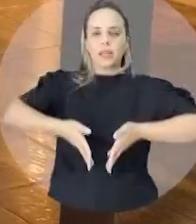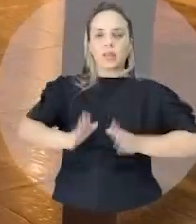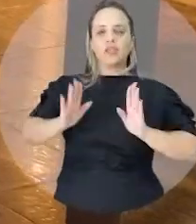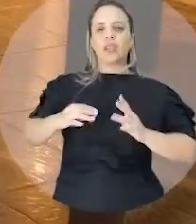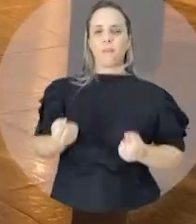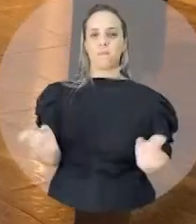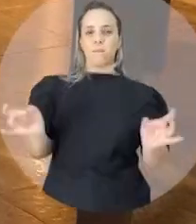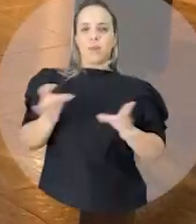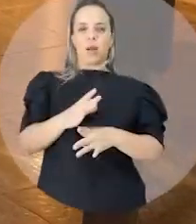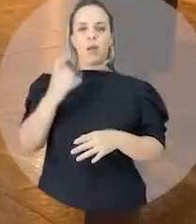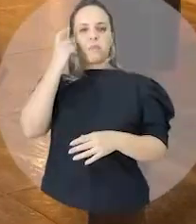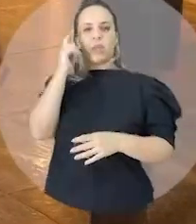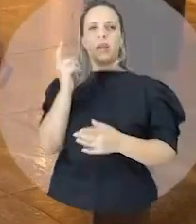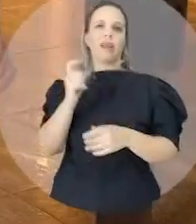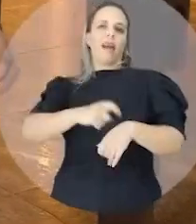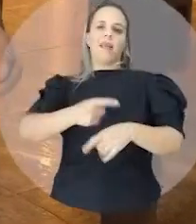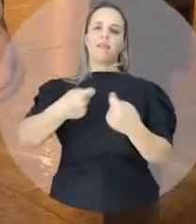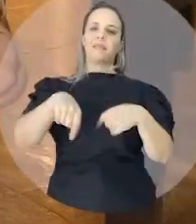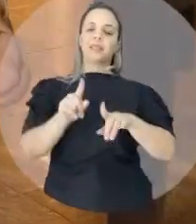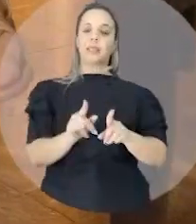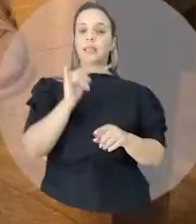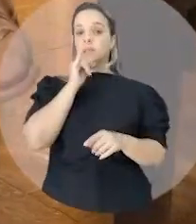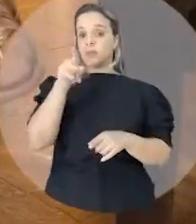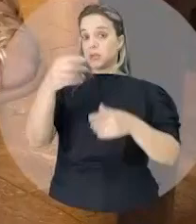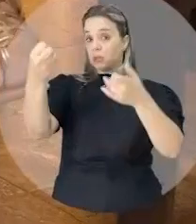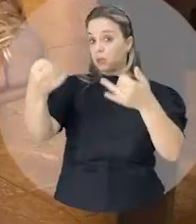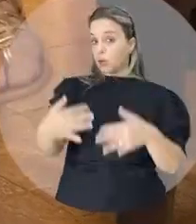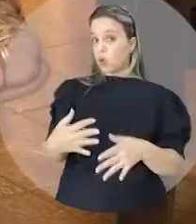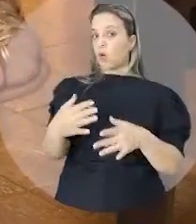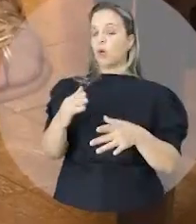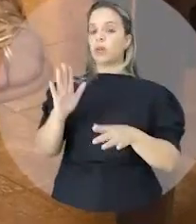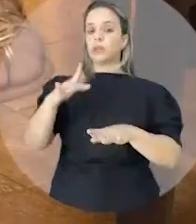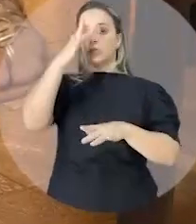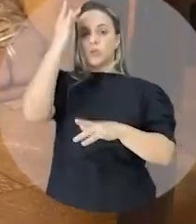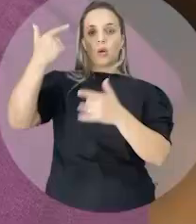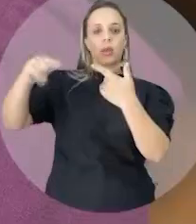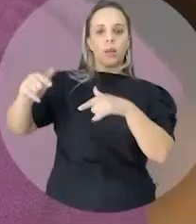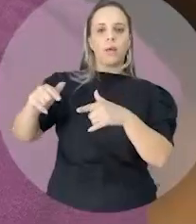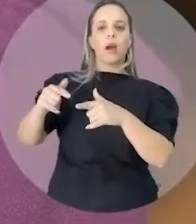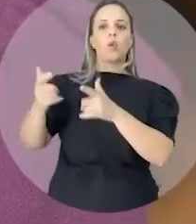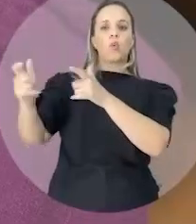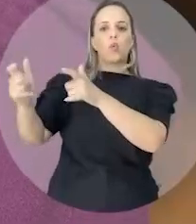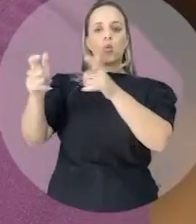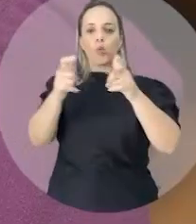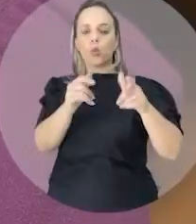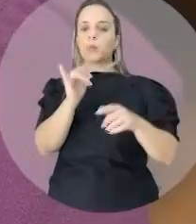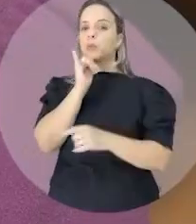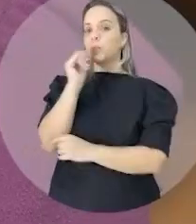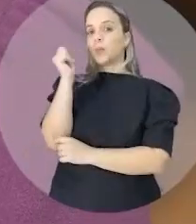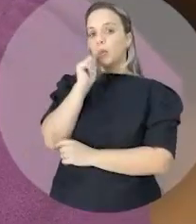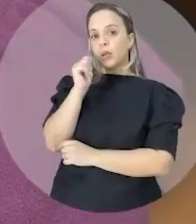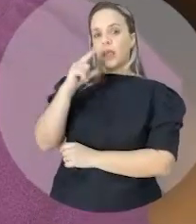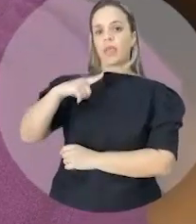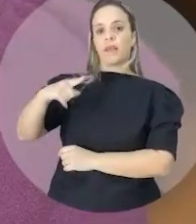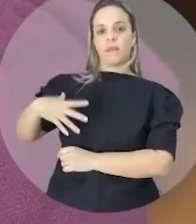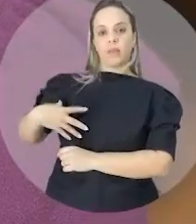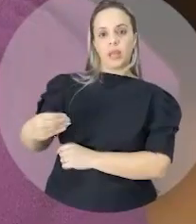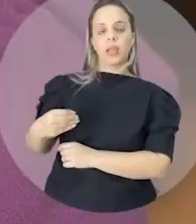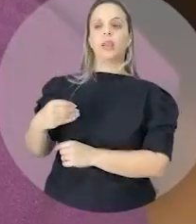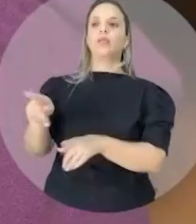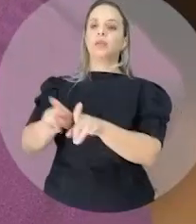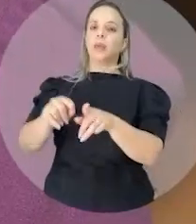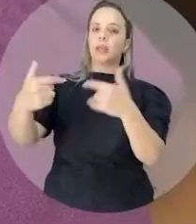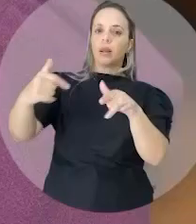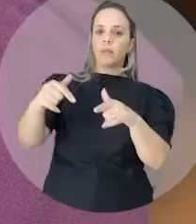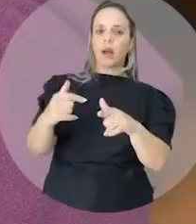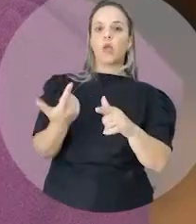algo que não exige tempo. Né? Por exemplo, você trouxe a questão das jornadas duplas ou triplas de trabalho, das mulheres, por exemplo, que são mãe, que trabalham e